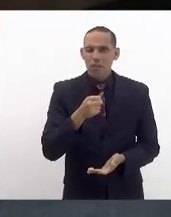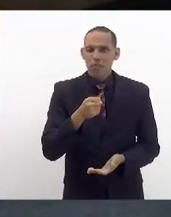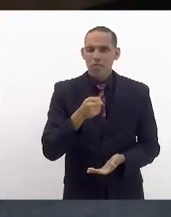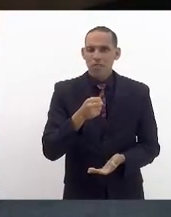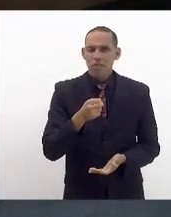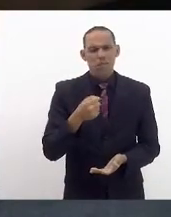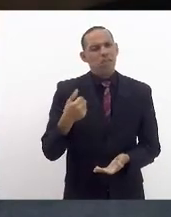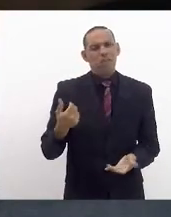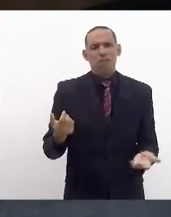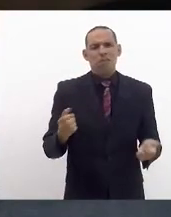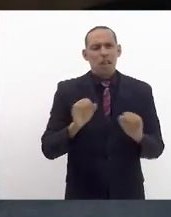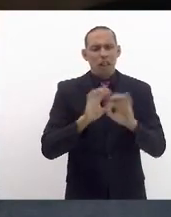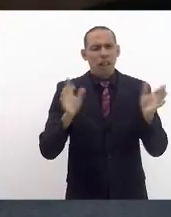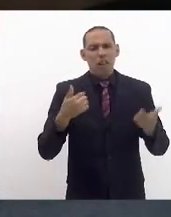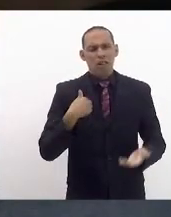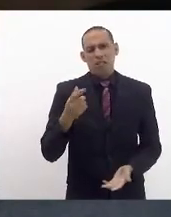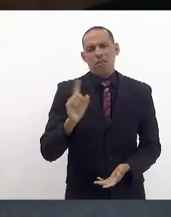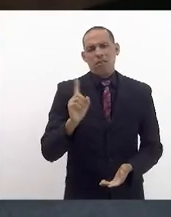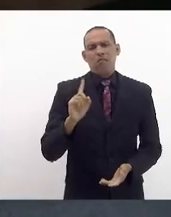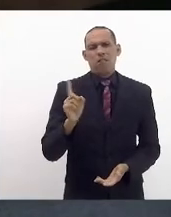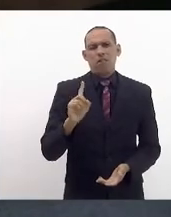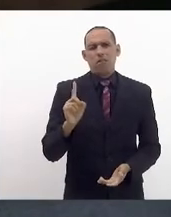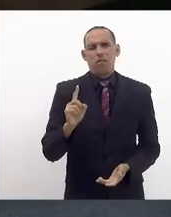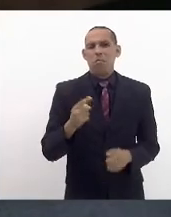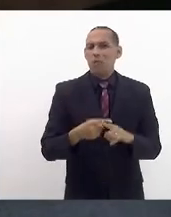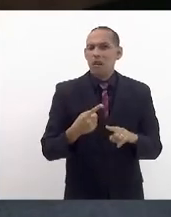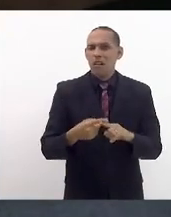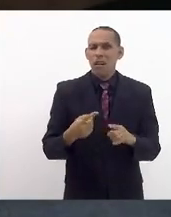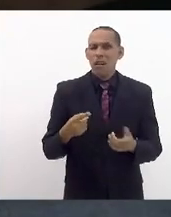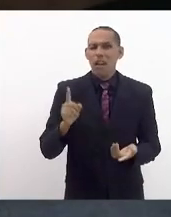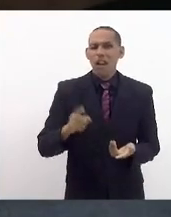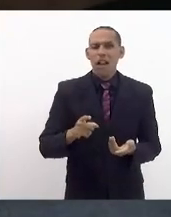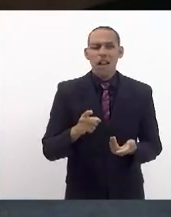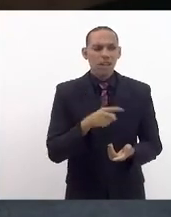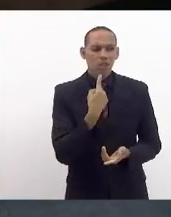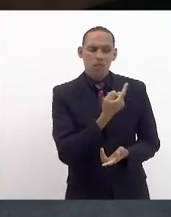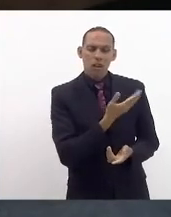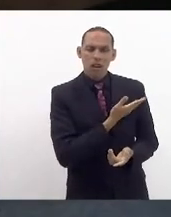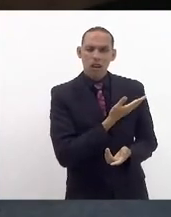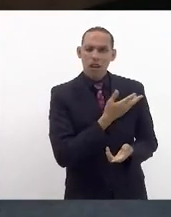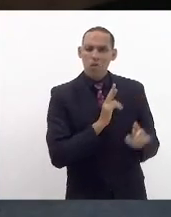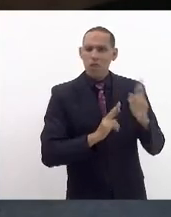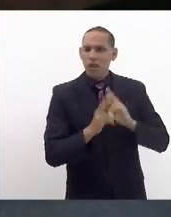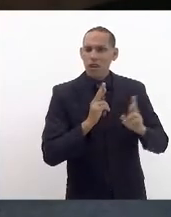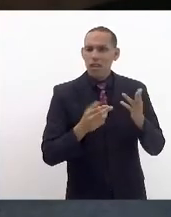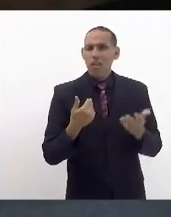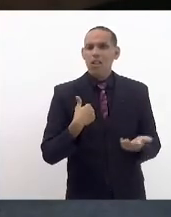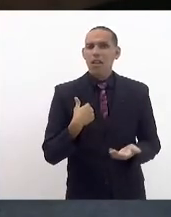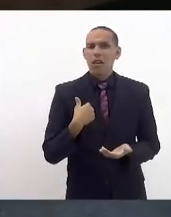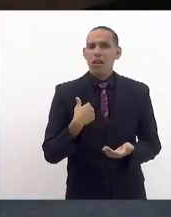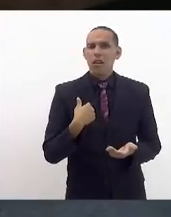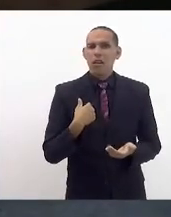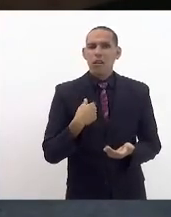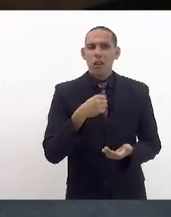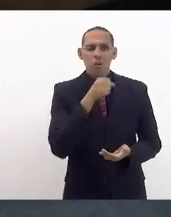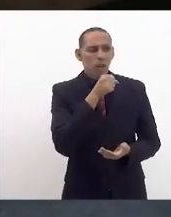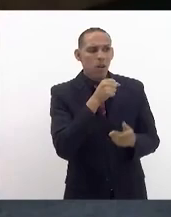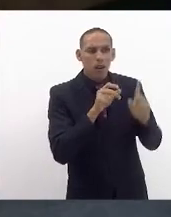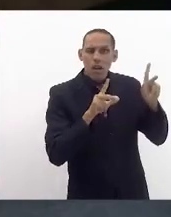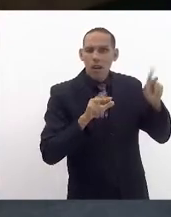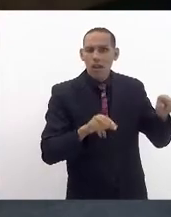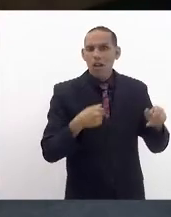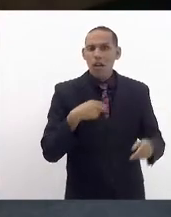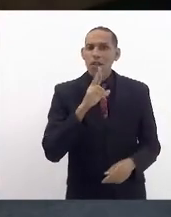que isso nunca seria a minha intenção. Acho que até por conta de uma relação de amizade, eu fui utilizar o mesmo microfone para